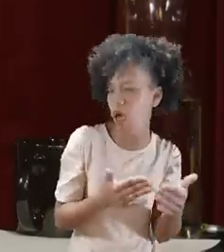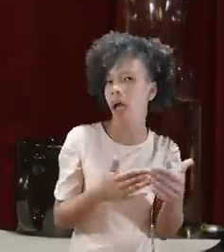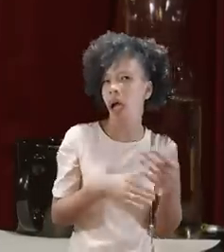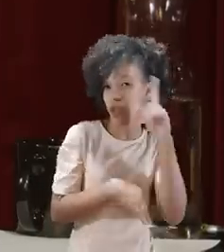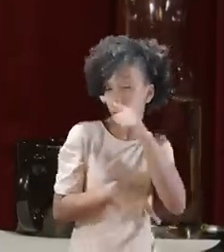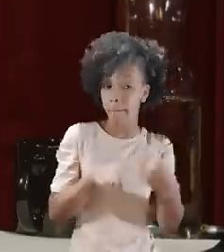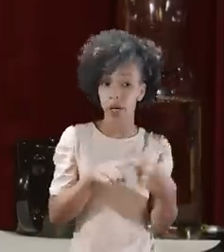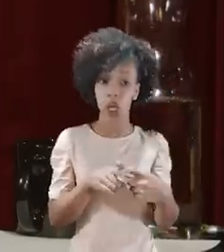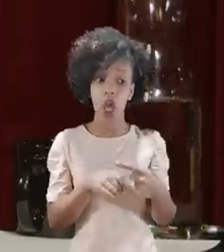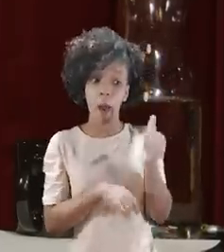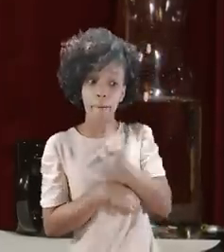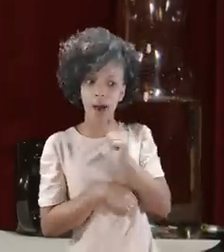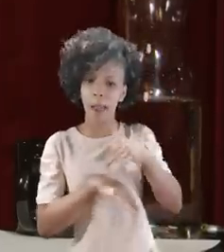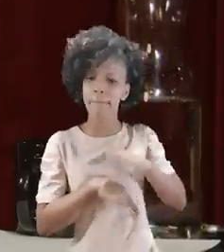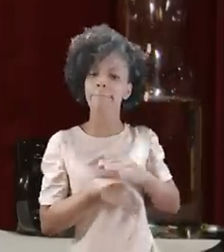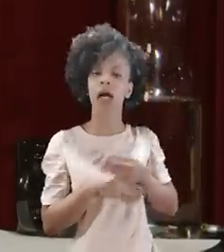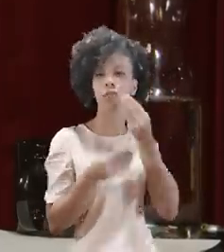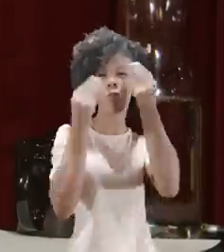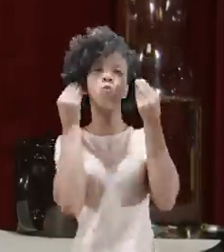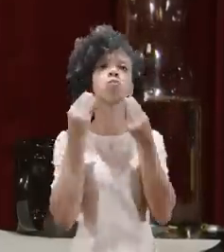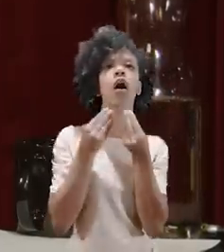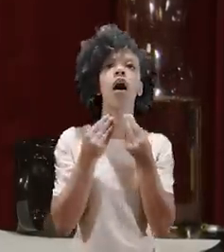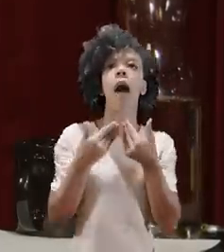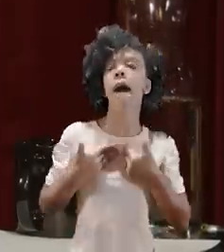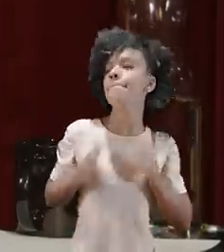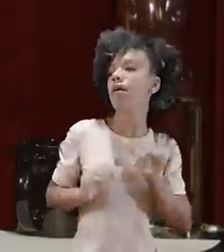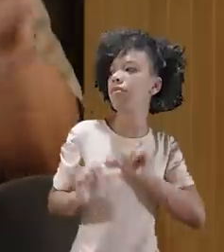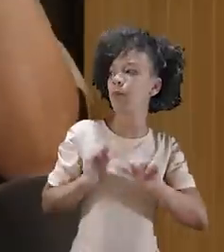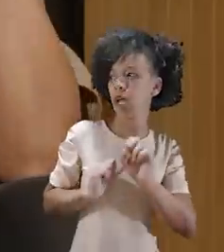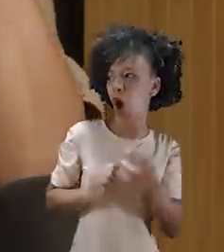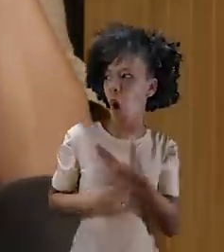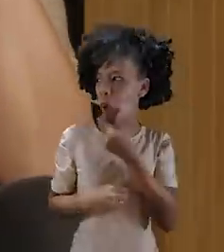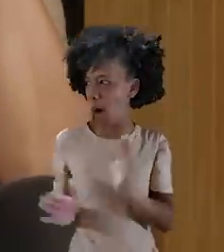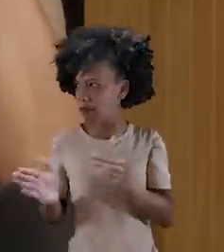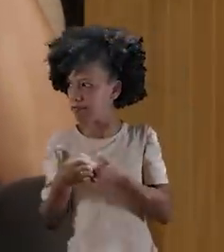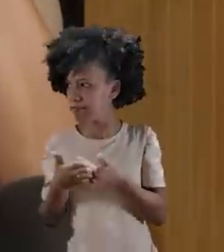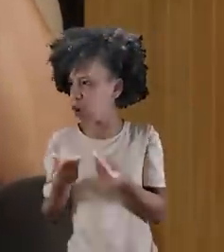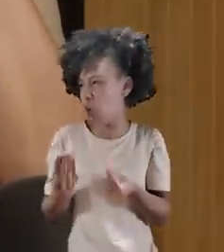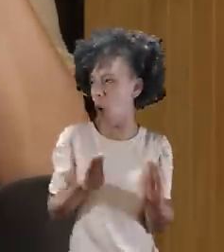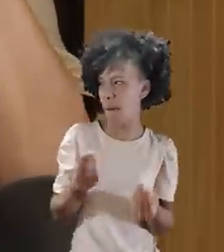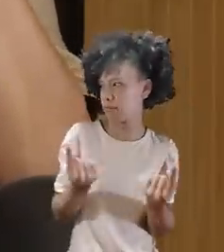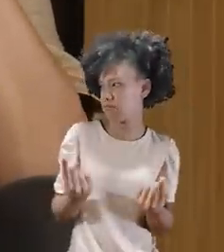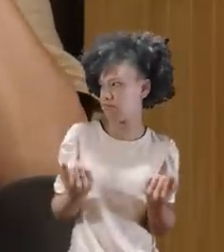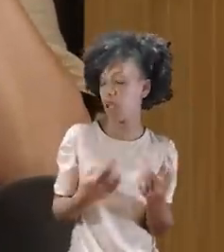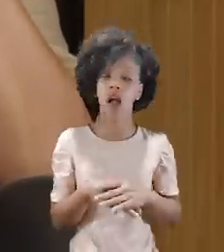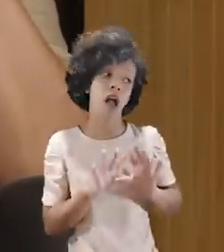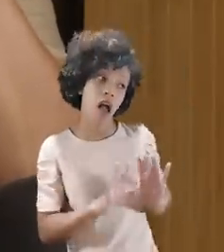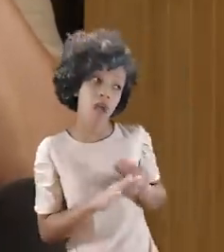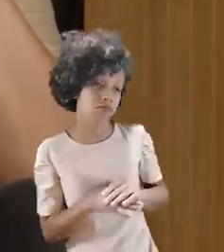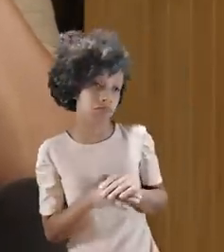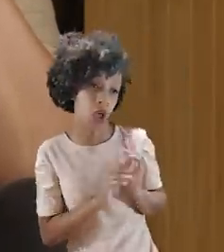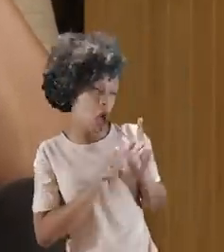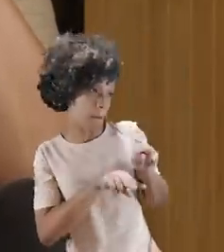porque eu acho que a mulher é mais vaidosa que o homem e ela tá mais aberta as mudanças ou não tá geralmente Branca você vê